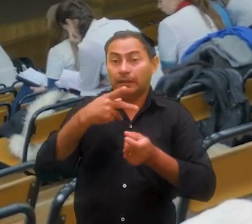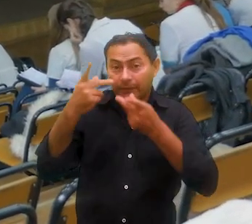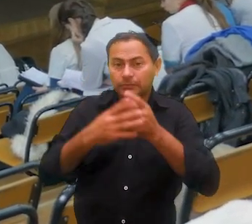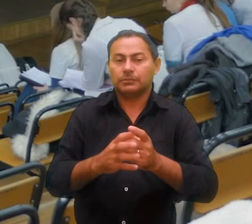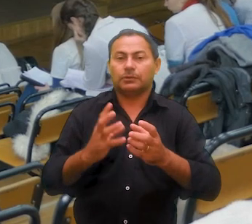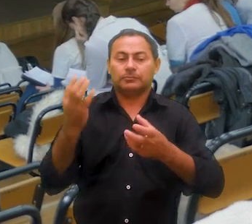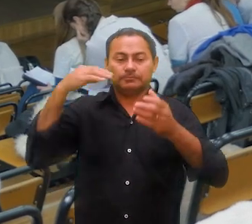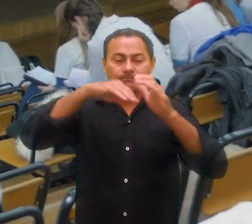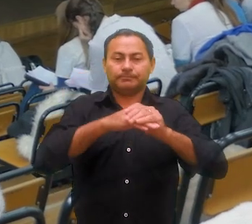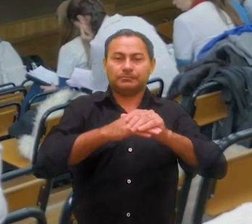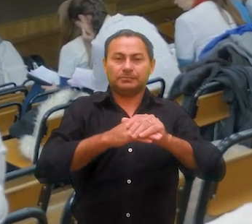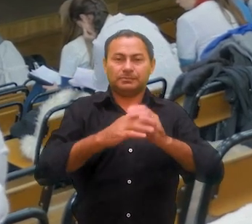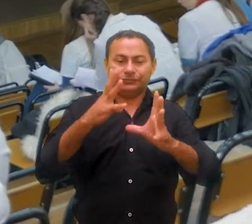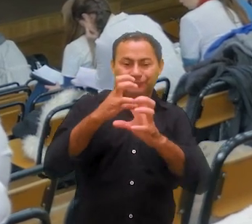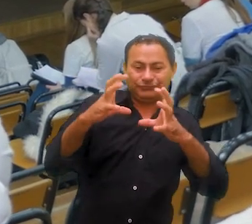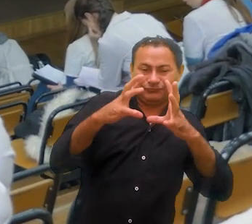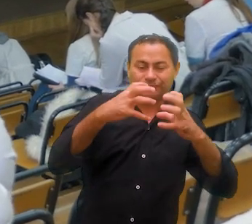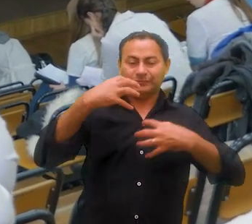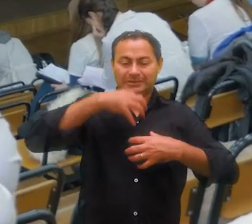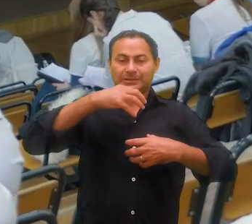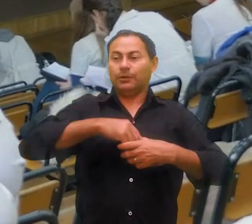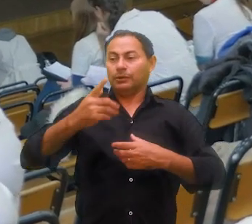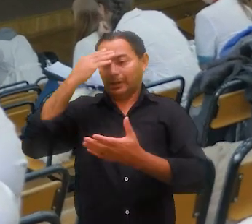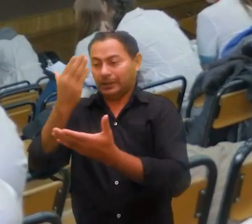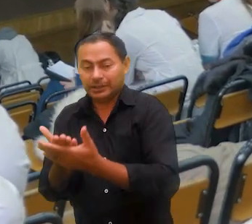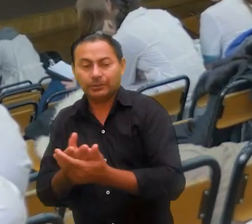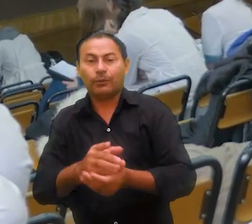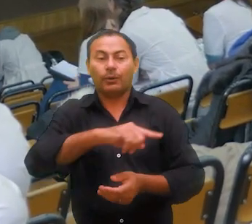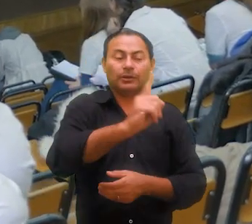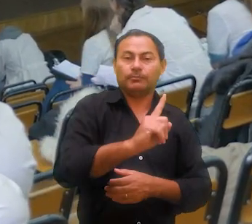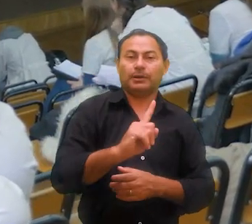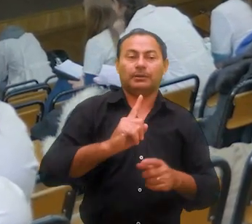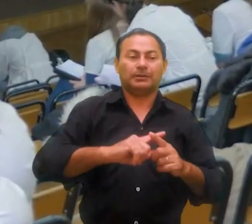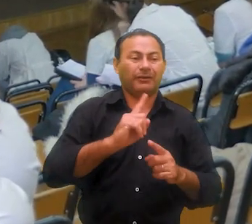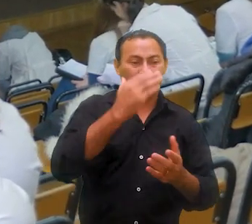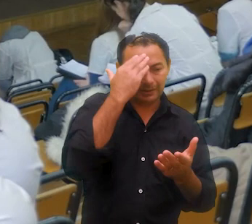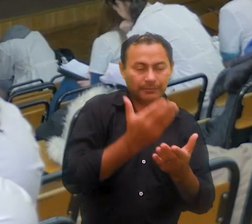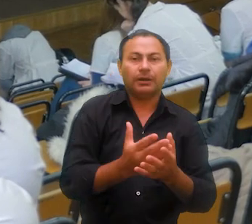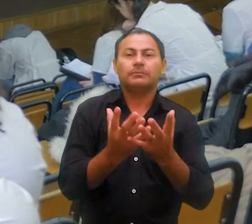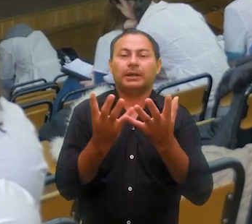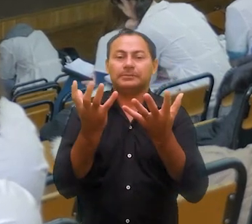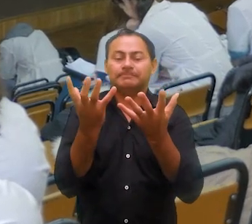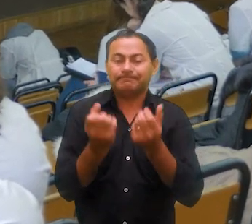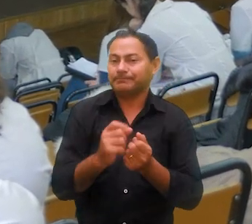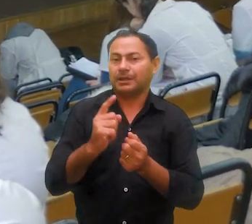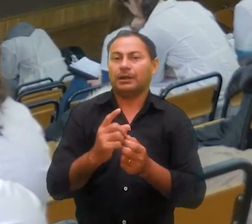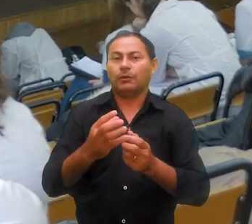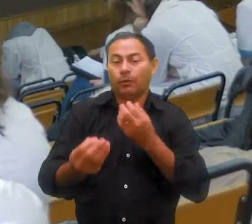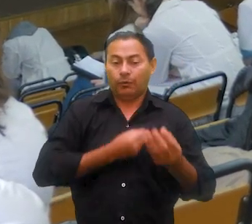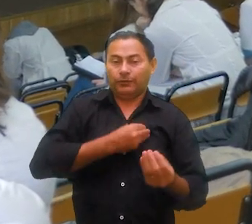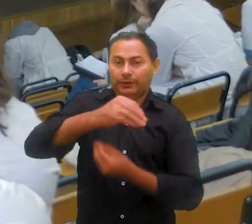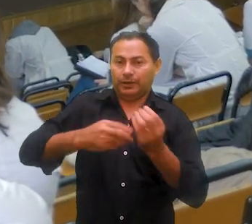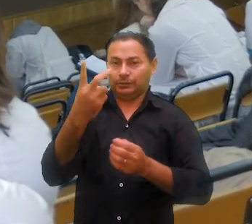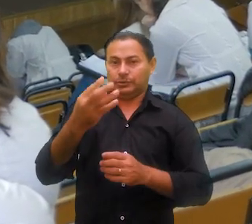ele, todos nós guardamos conflitos dentro de nós. Um lado de nós crê e o outro não, mas não admitimos que tentamos conviver com as